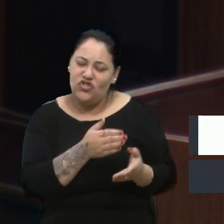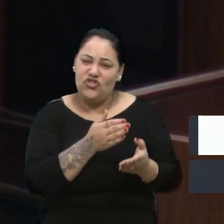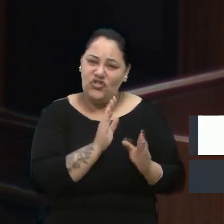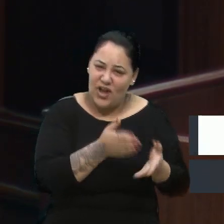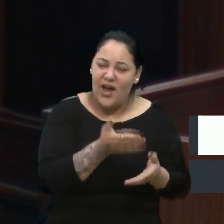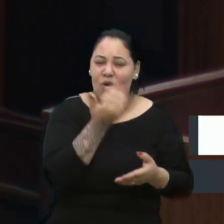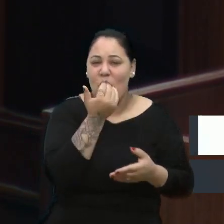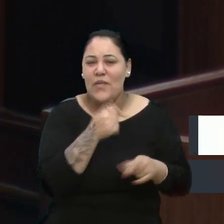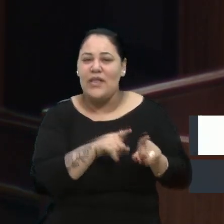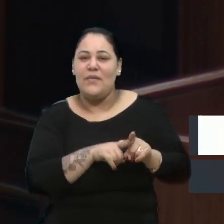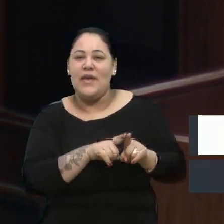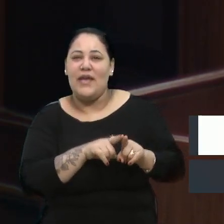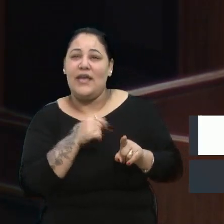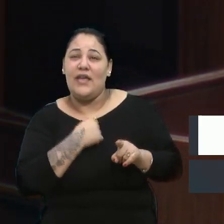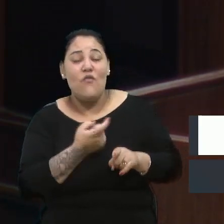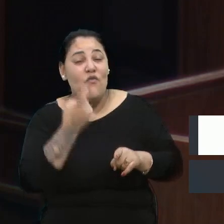vi